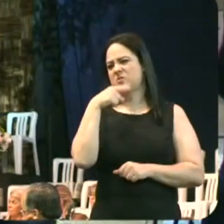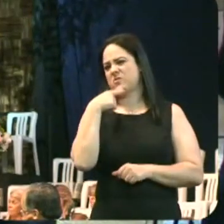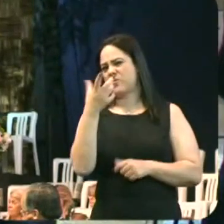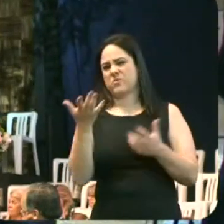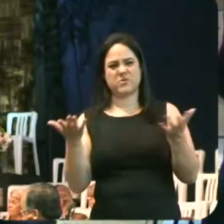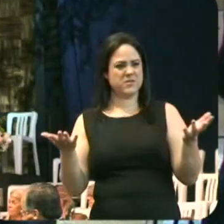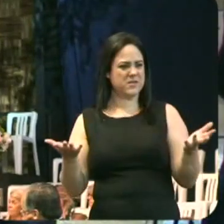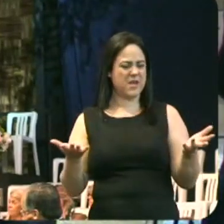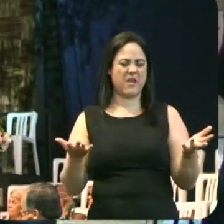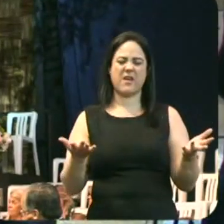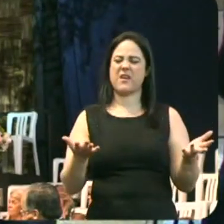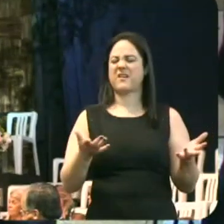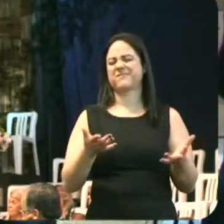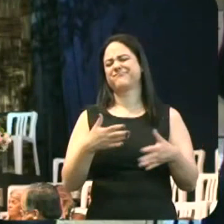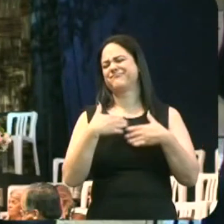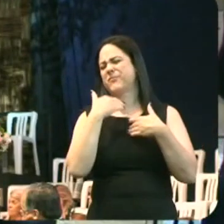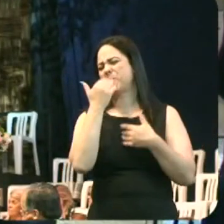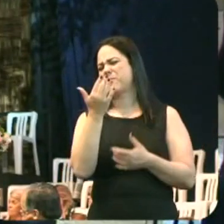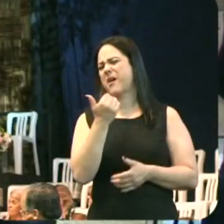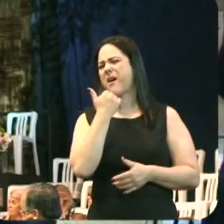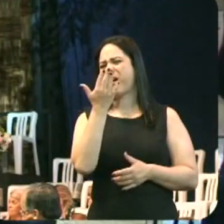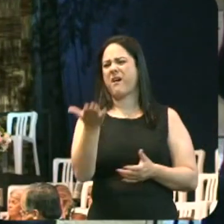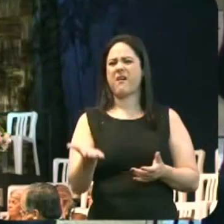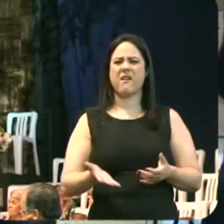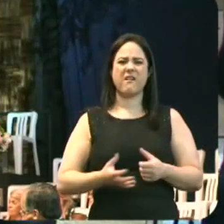que não adianta,